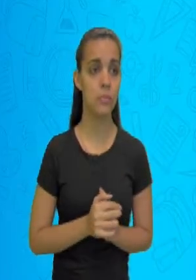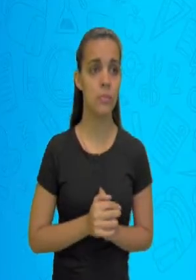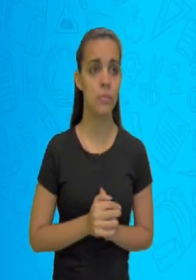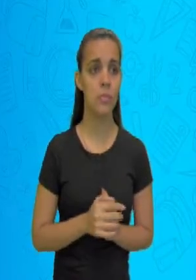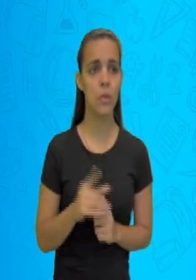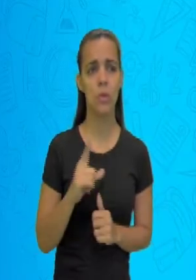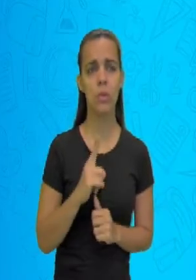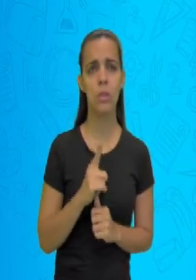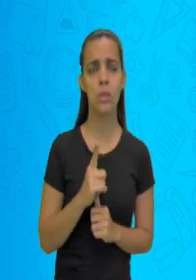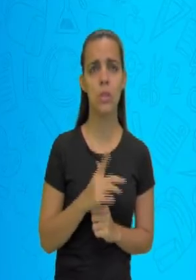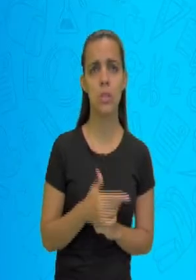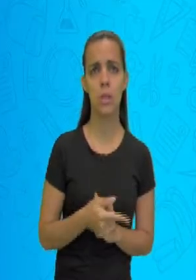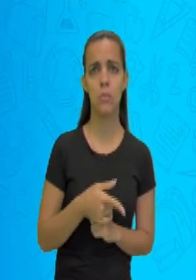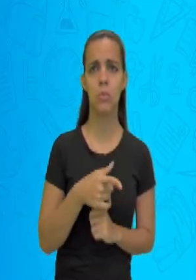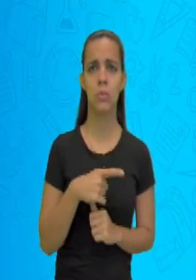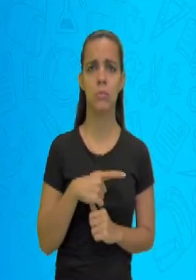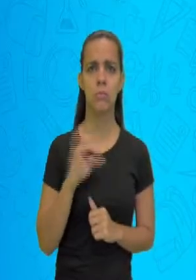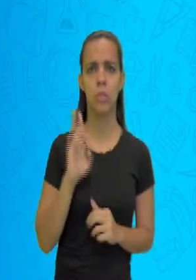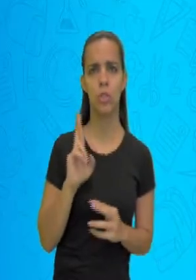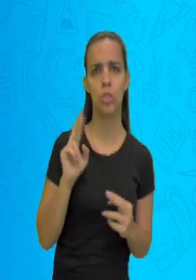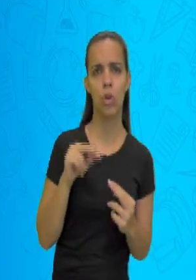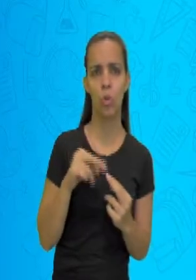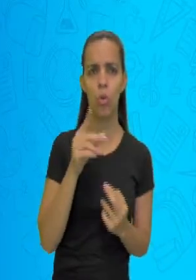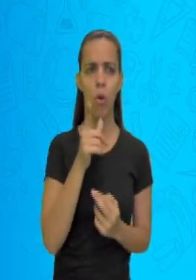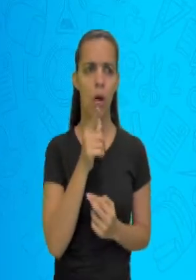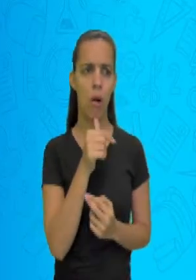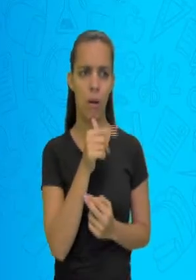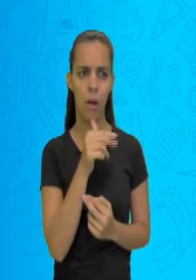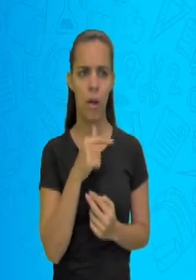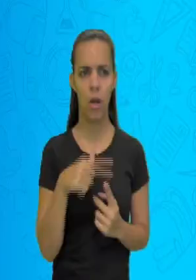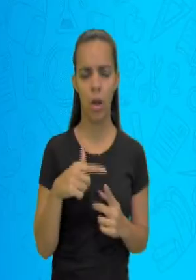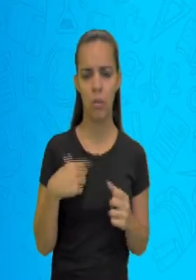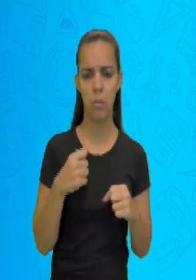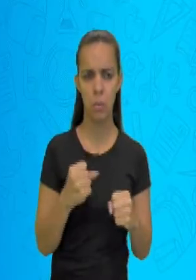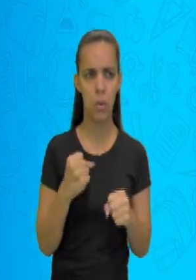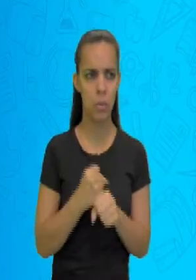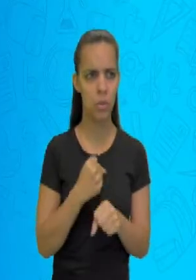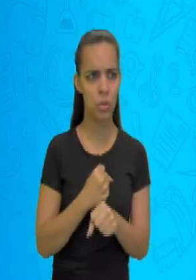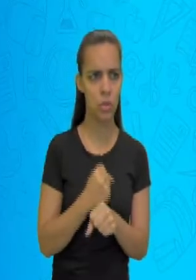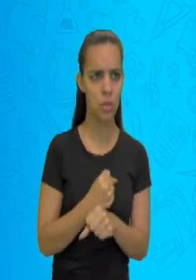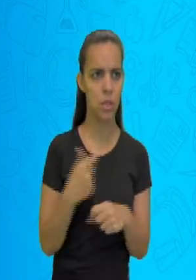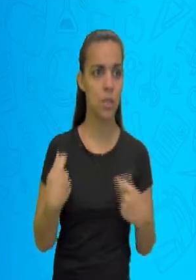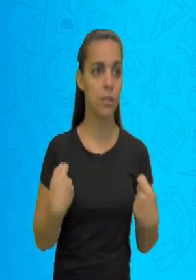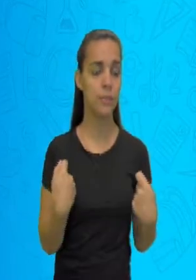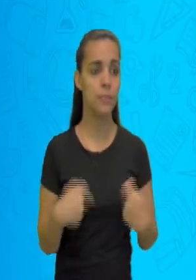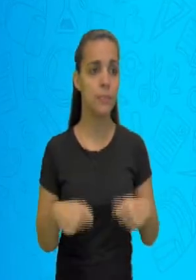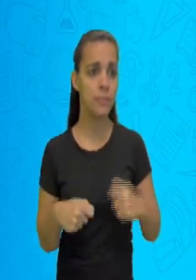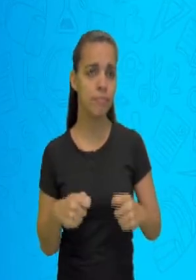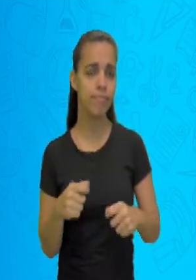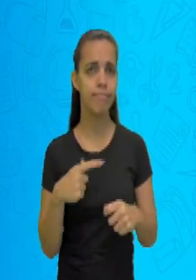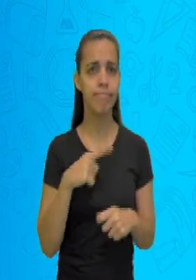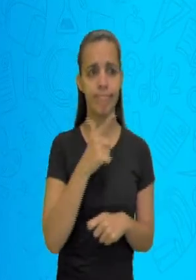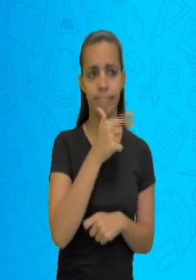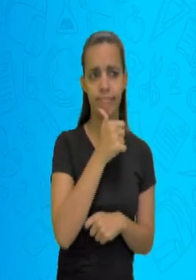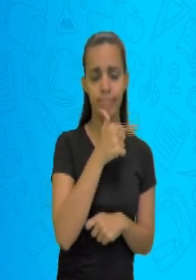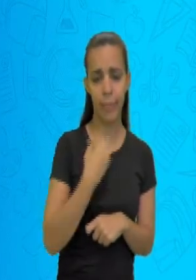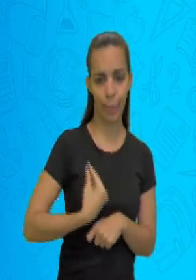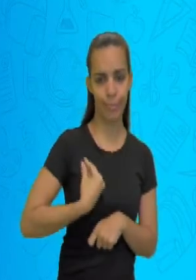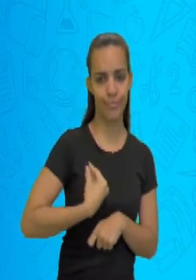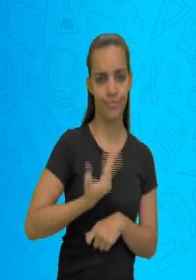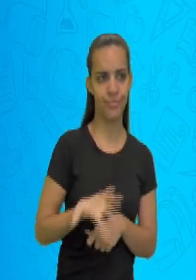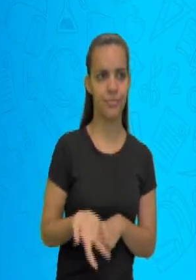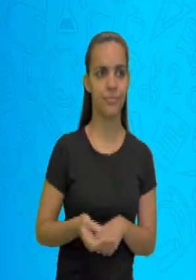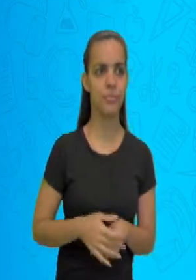nós temos de recursos de água perto de onde a gente vai construir. Por quê? A gente precisa de água para viver,